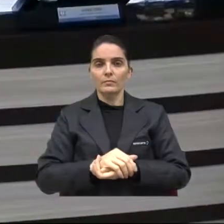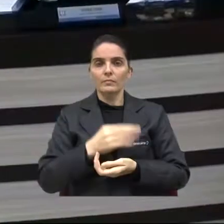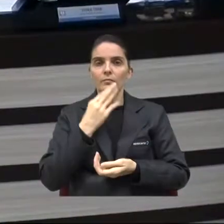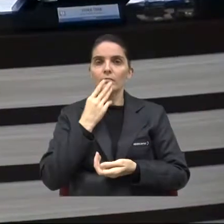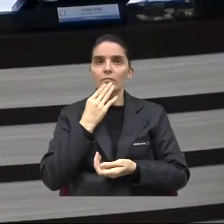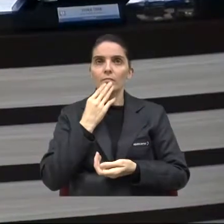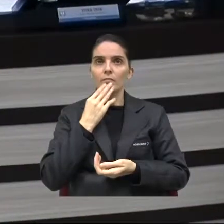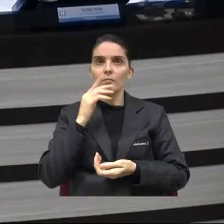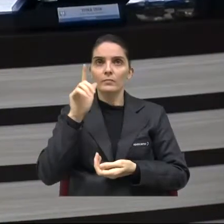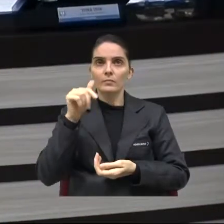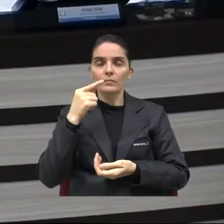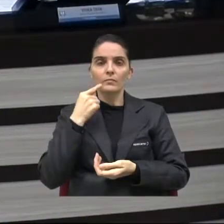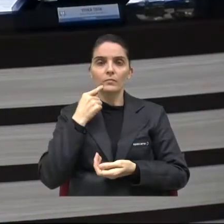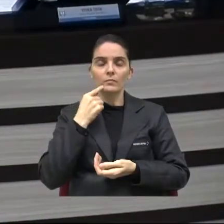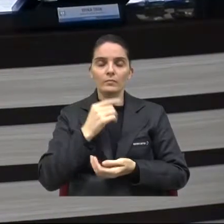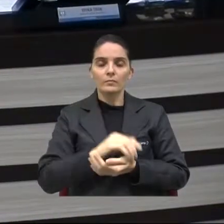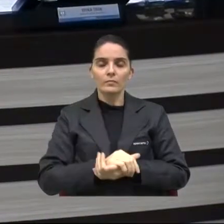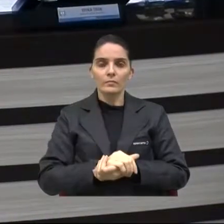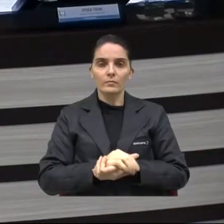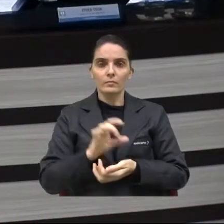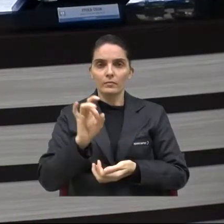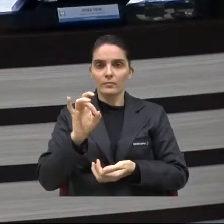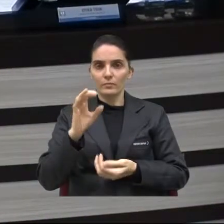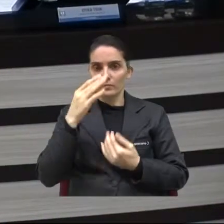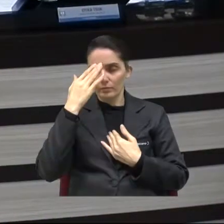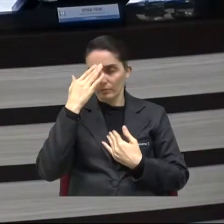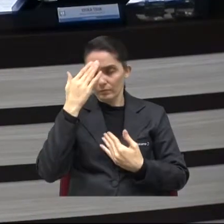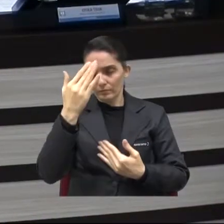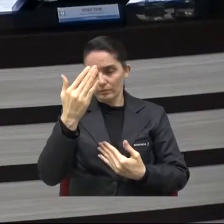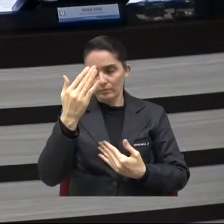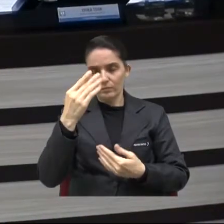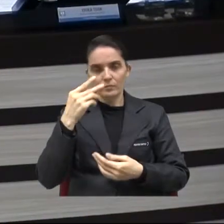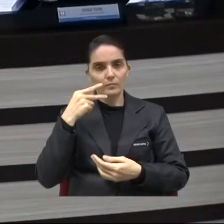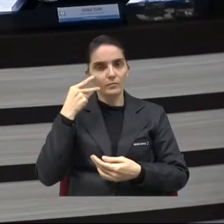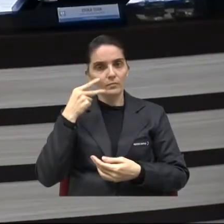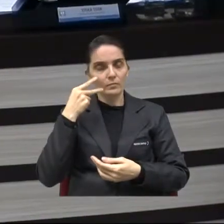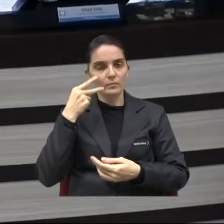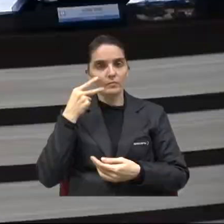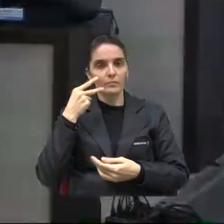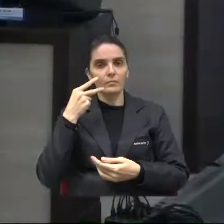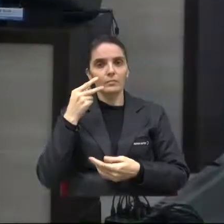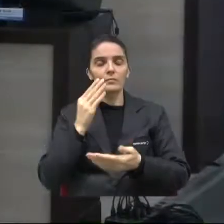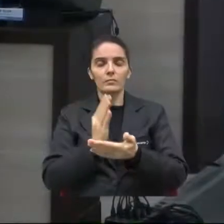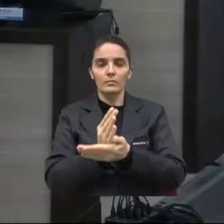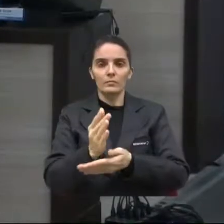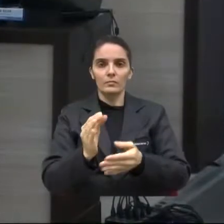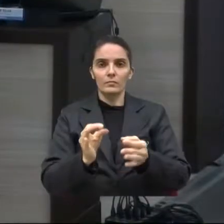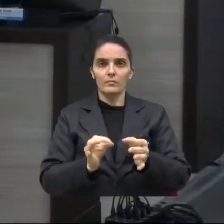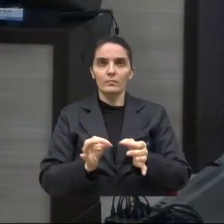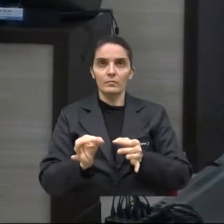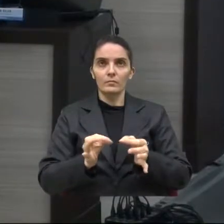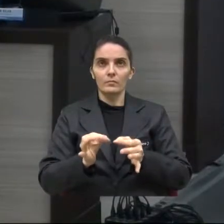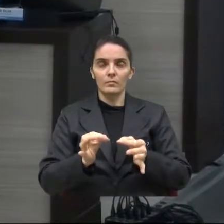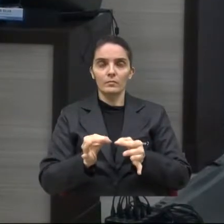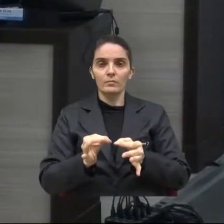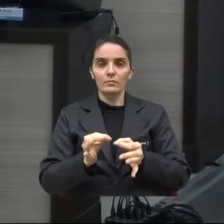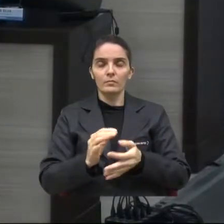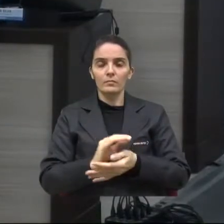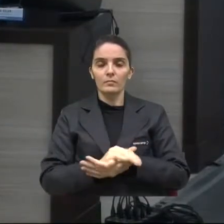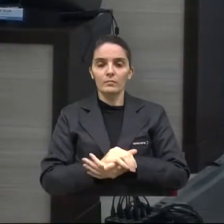Vaguinho, depois Cleiton Silva. Eu gostaria somente de agradecer aos nobres pares pela aprovação desse